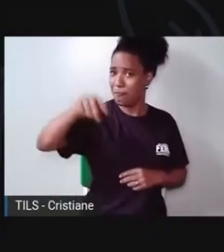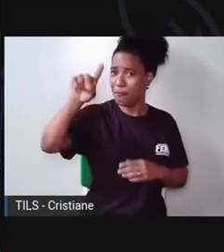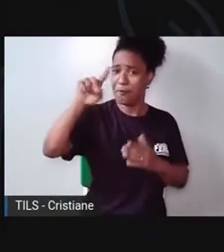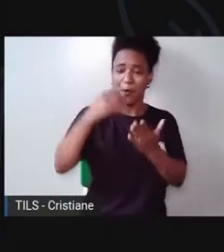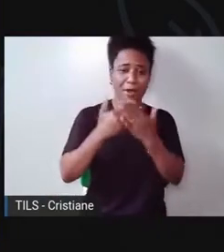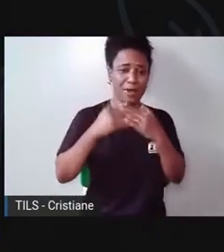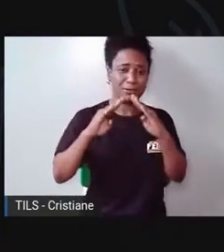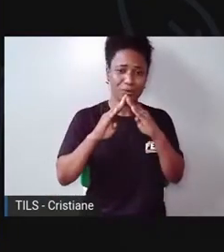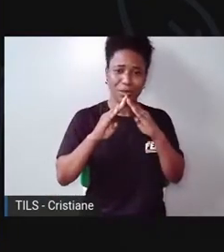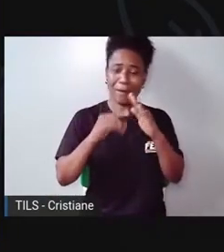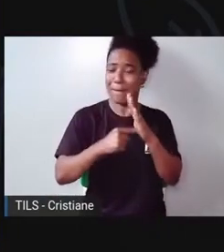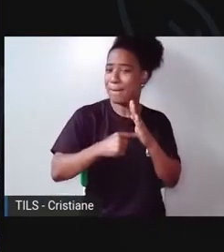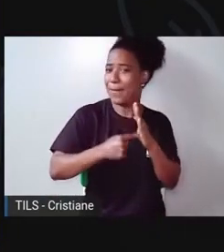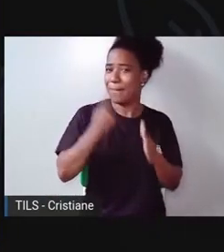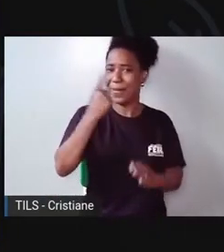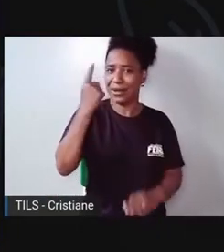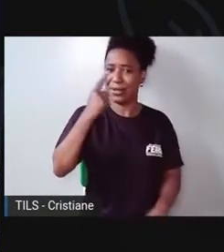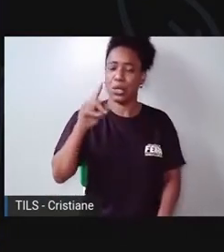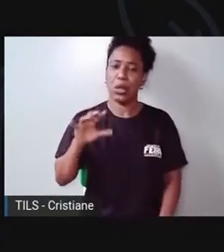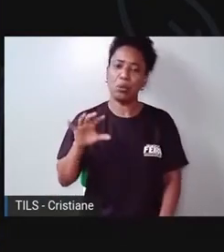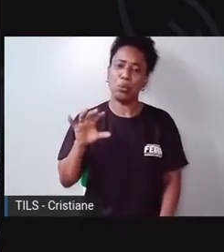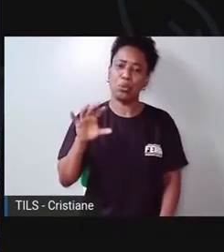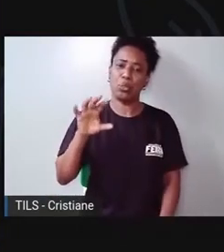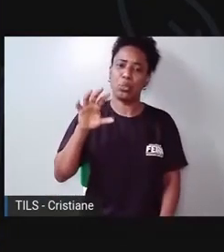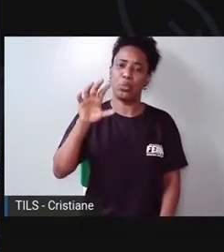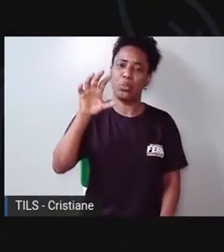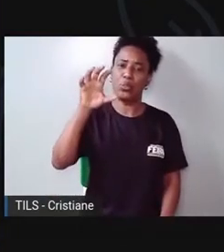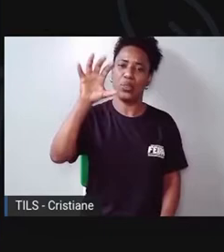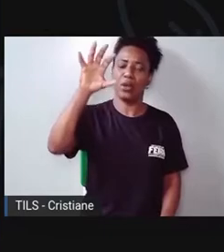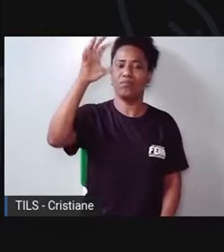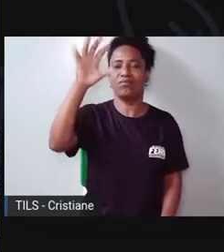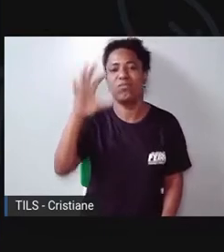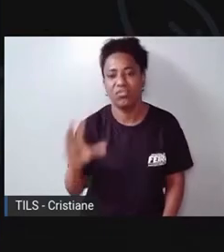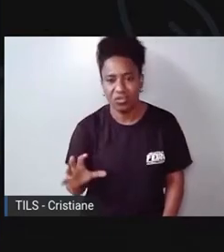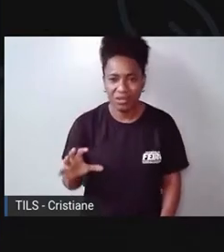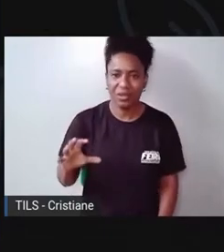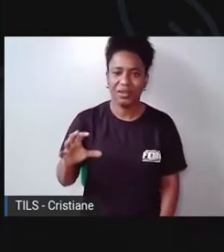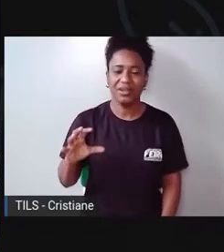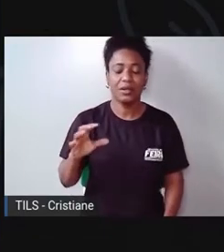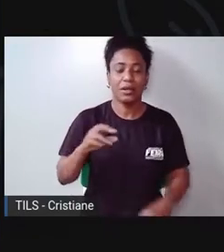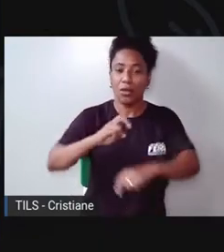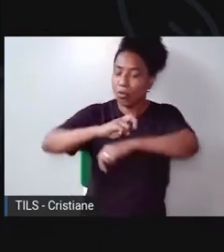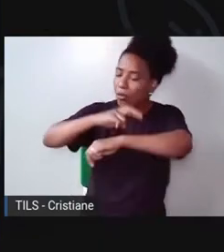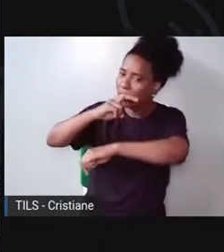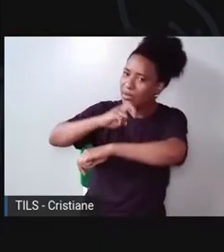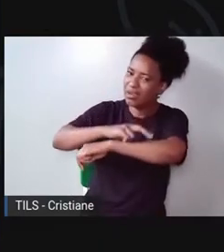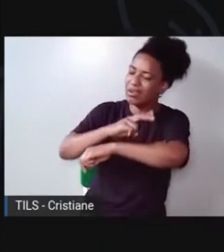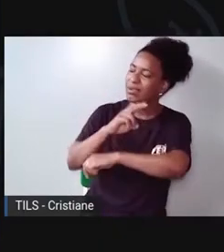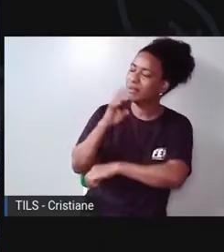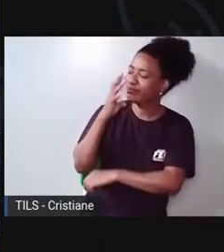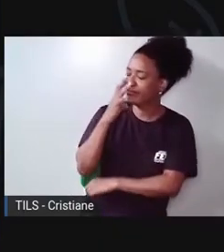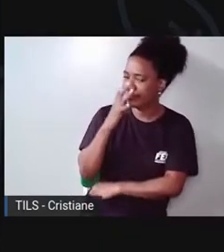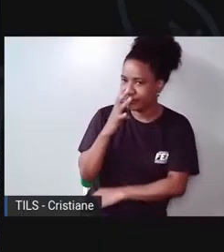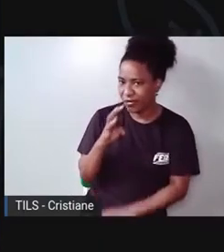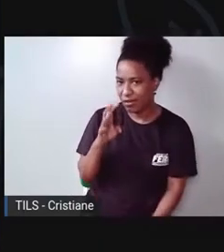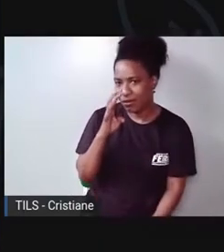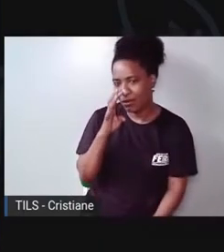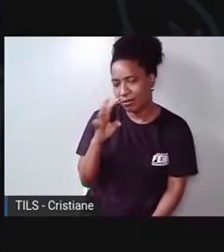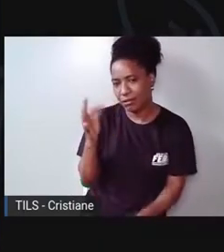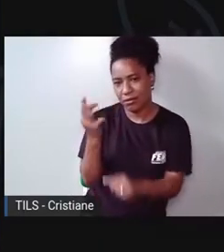olha eu caí eu escorreguei e o grilo já não estava aguentando de tanta